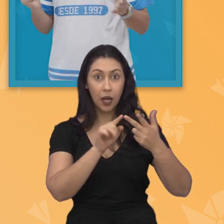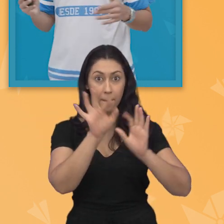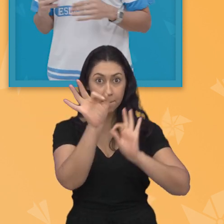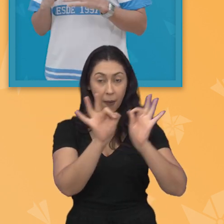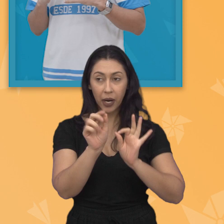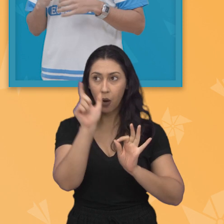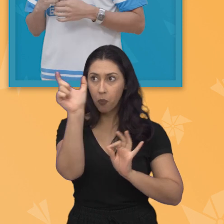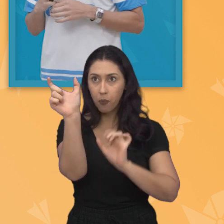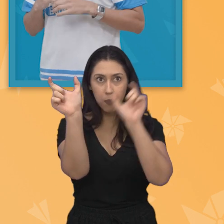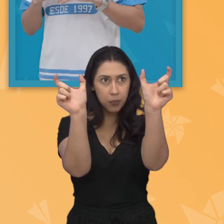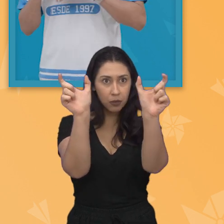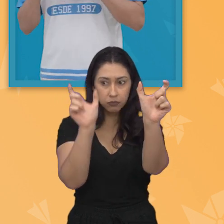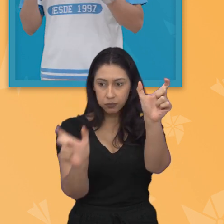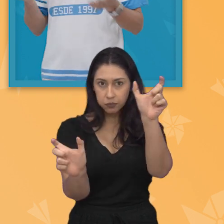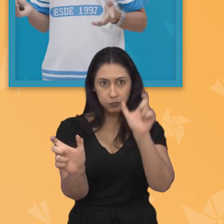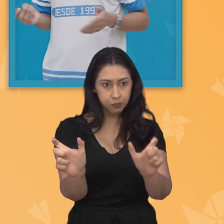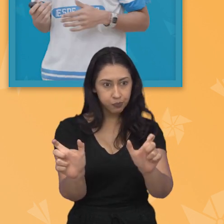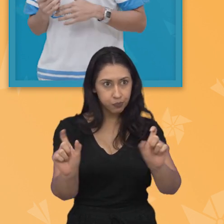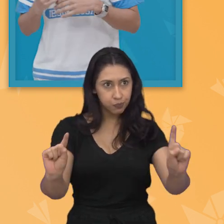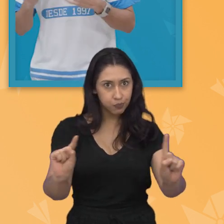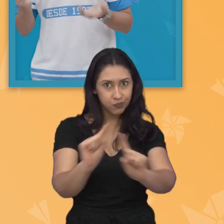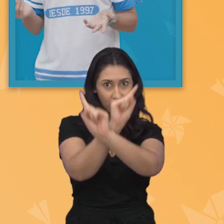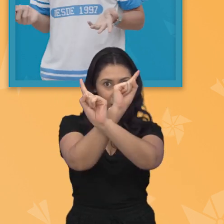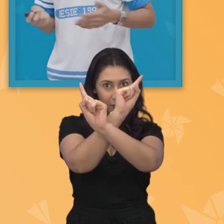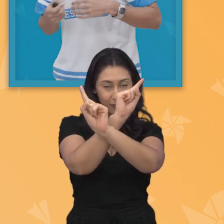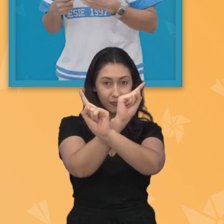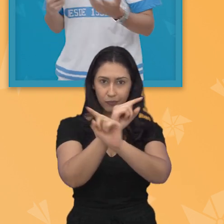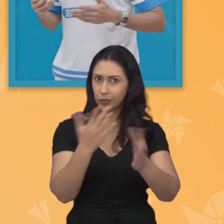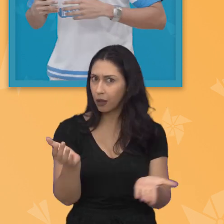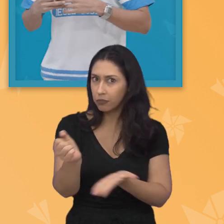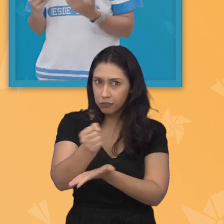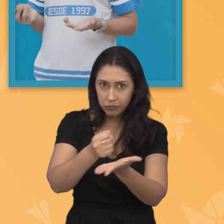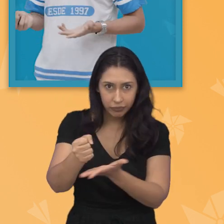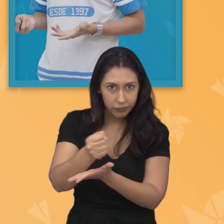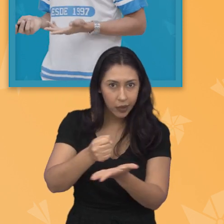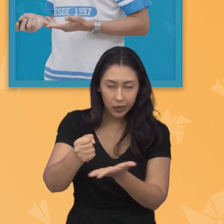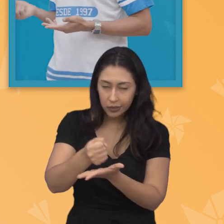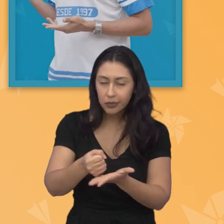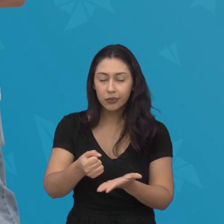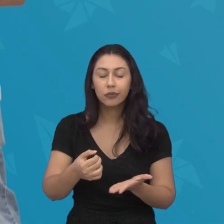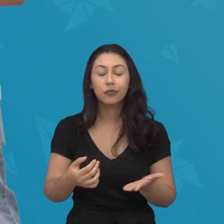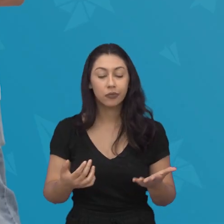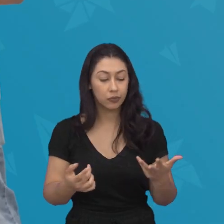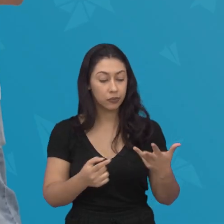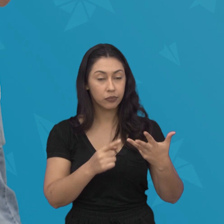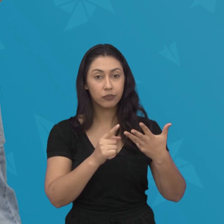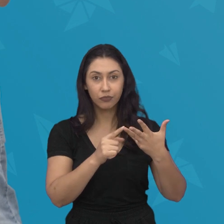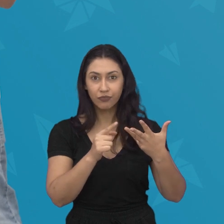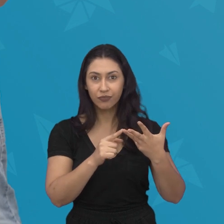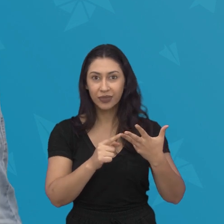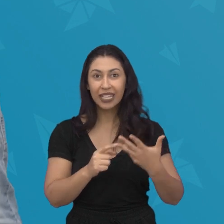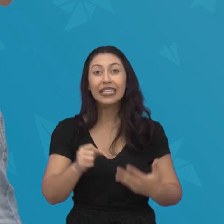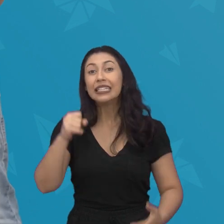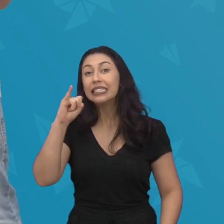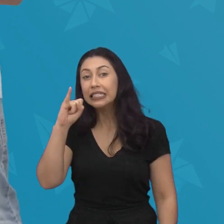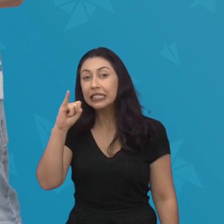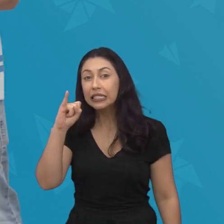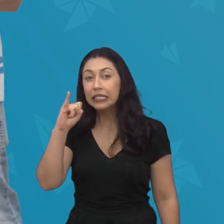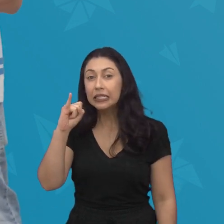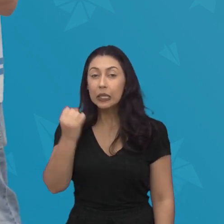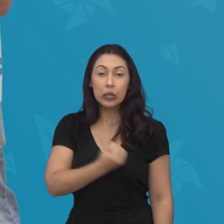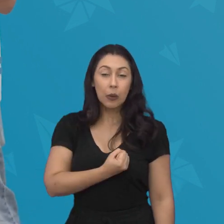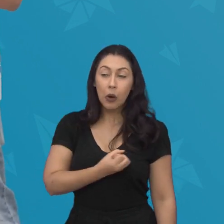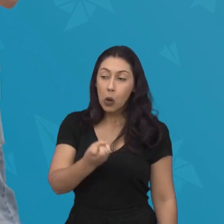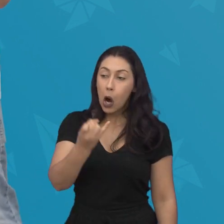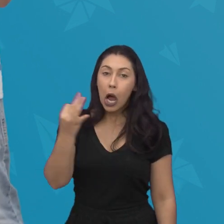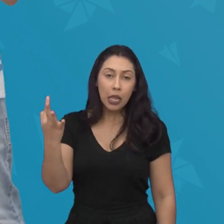3, a coisa mais básica que tem na química em si, né, basicamente a regra de 3. Converter as unidades, caso seja